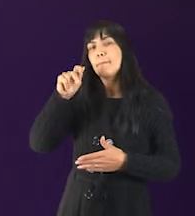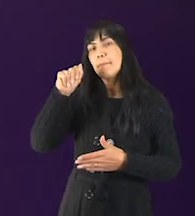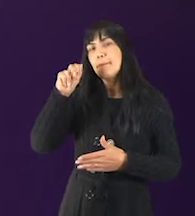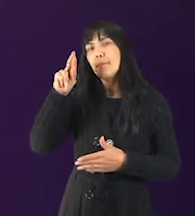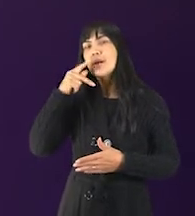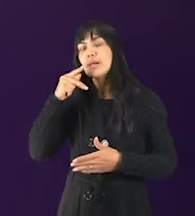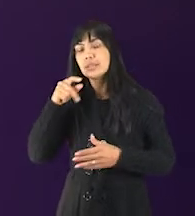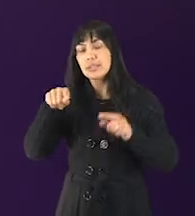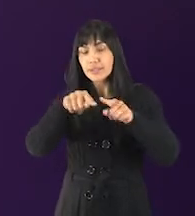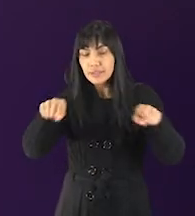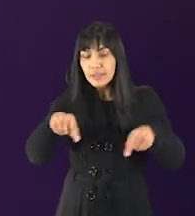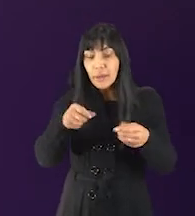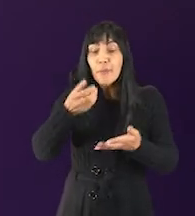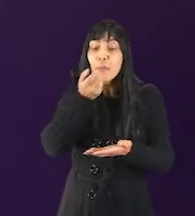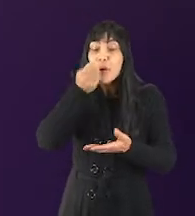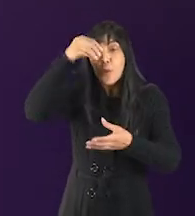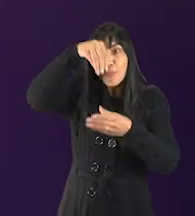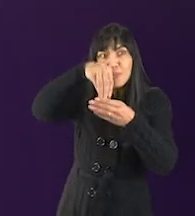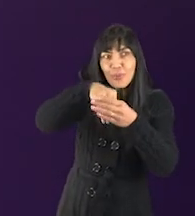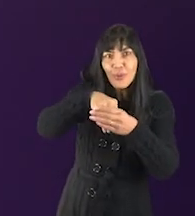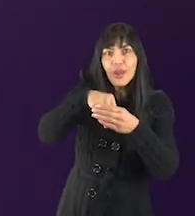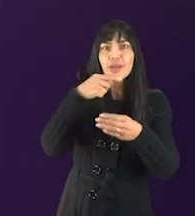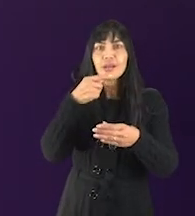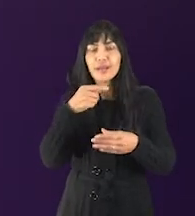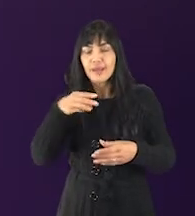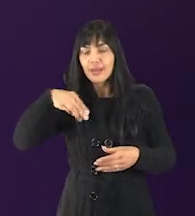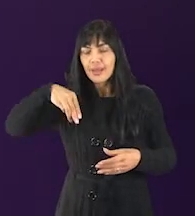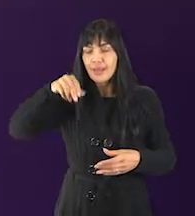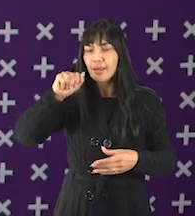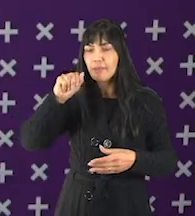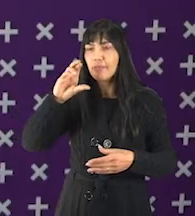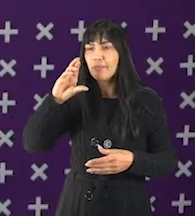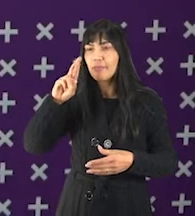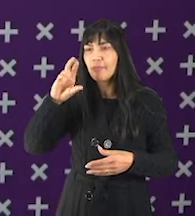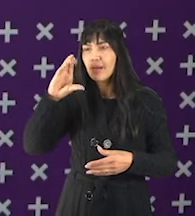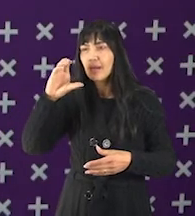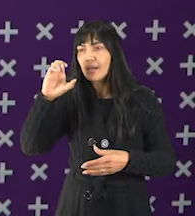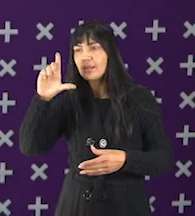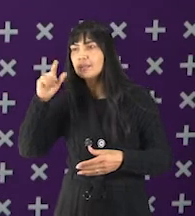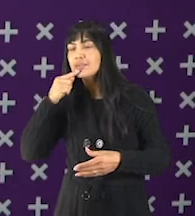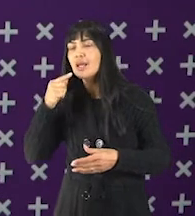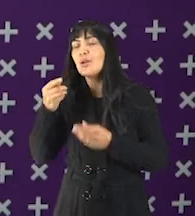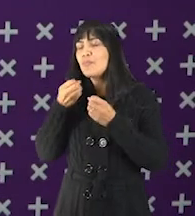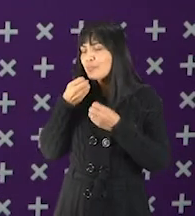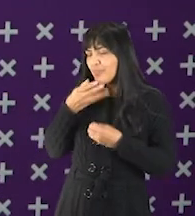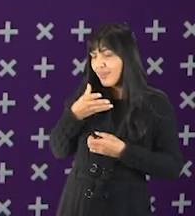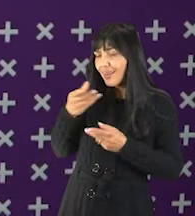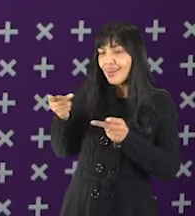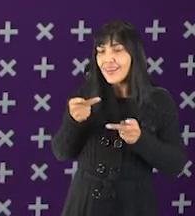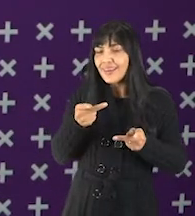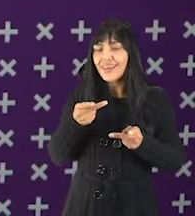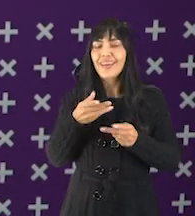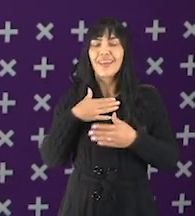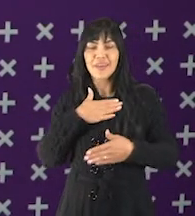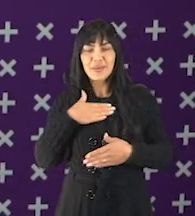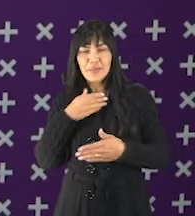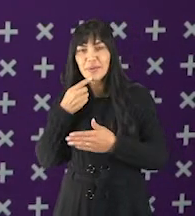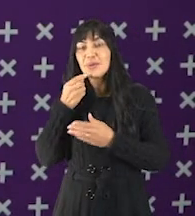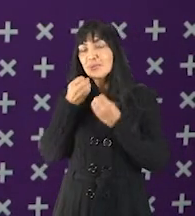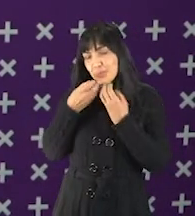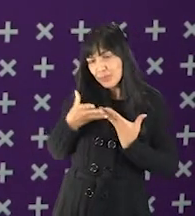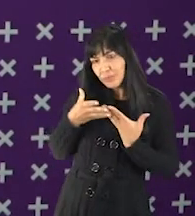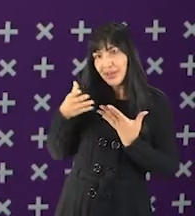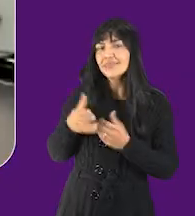de embalagens para alimentos. Seja muito bem-vindo, Marcelo Queiroz. Que prazer, Marcelo, recebê-lo aqui no nosso festival. Tudo bem com